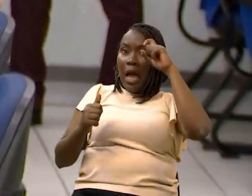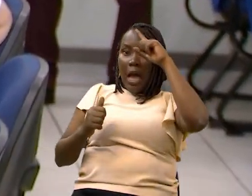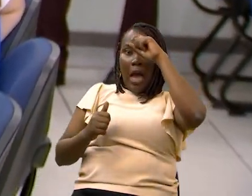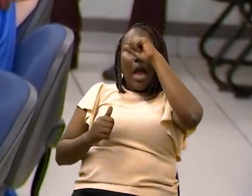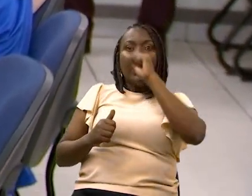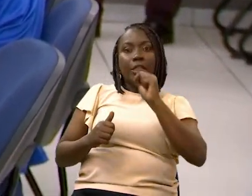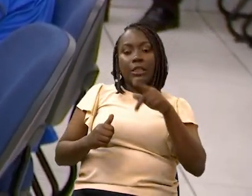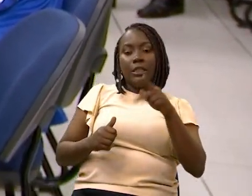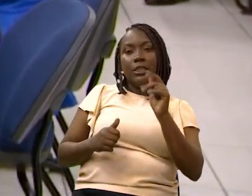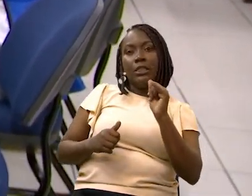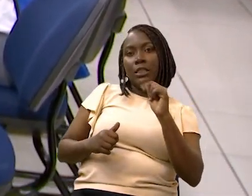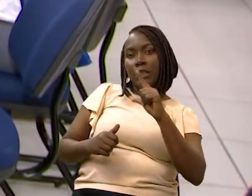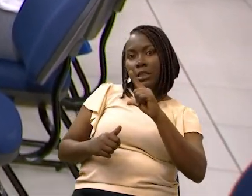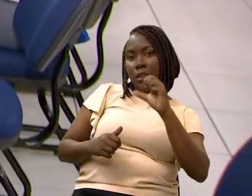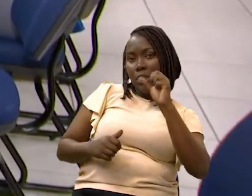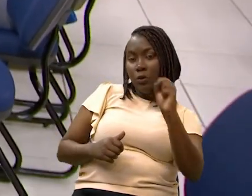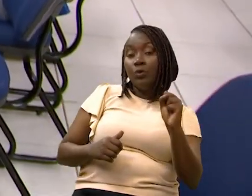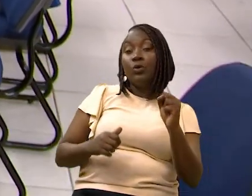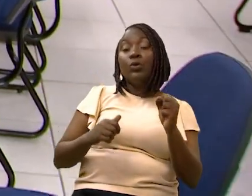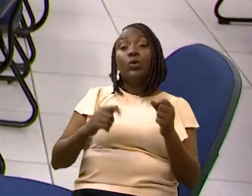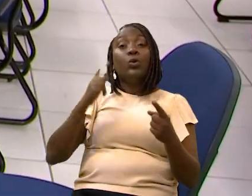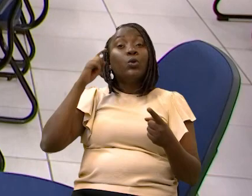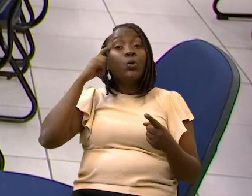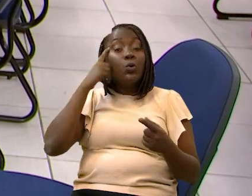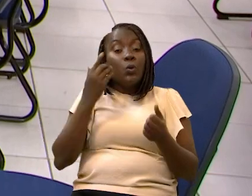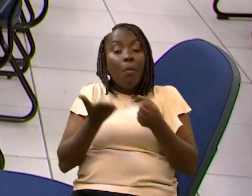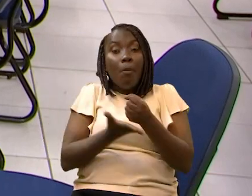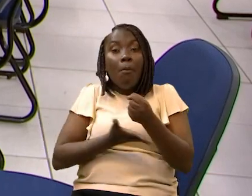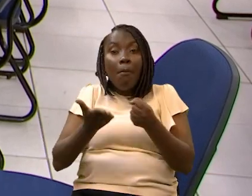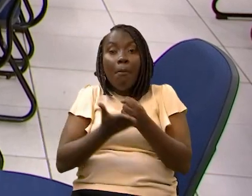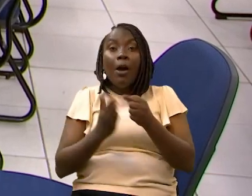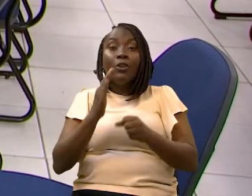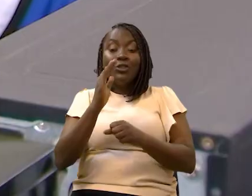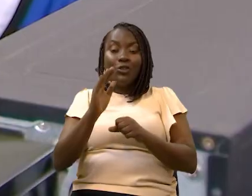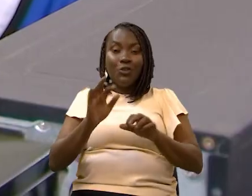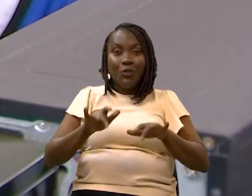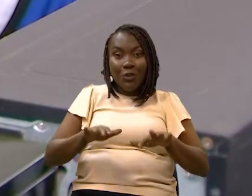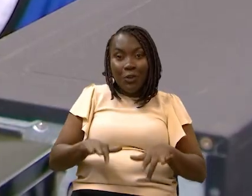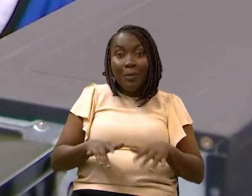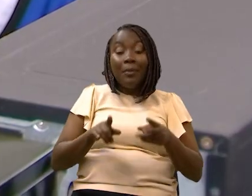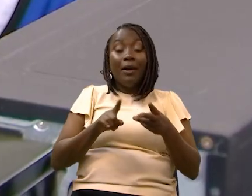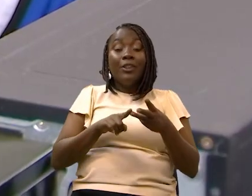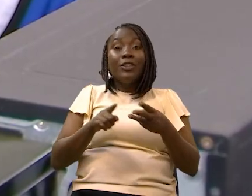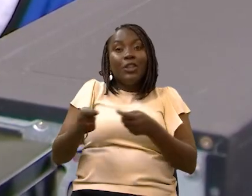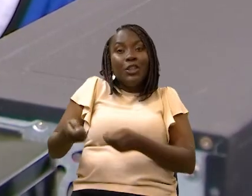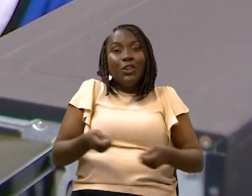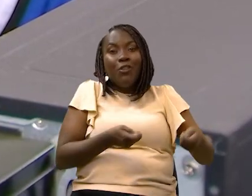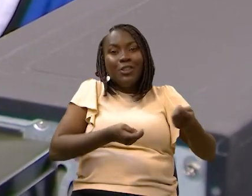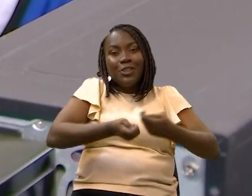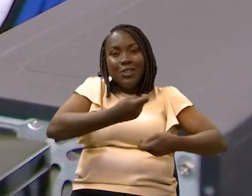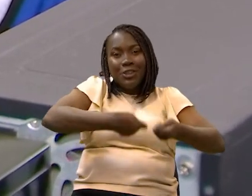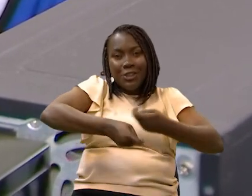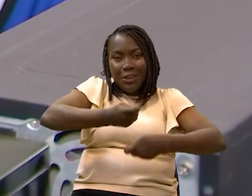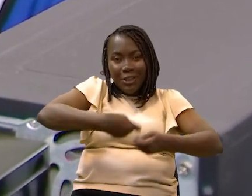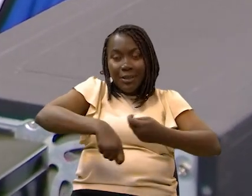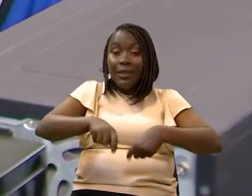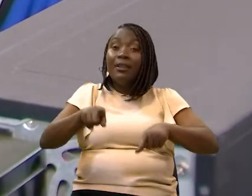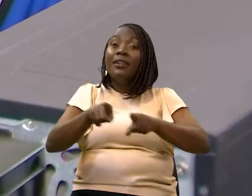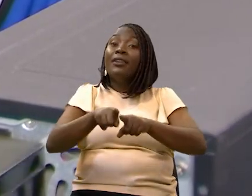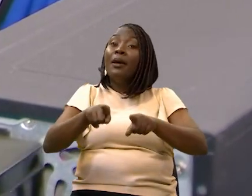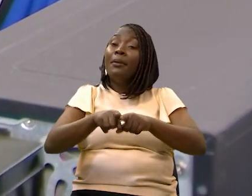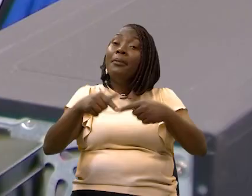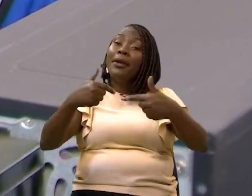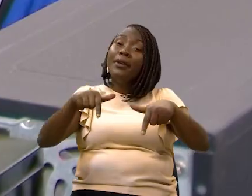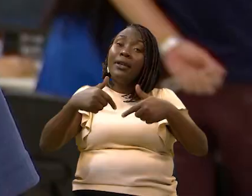skills. A gente trabalha noções básicas de informática, noções de rotinas administrativas. E